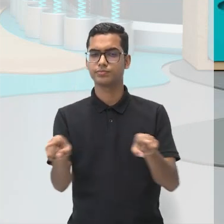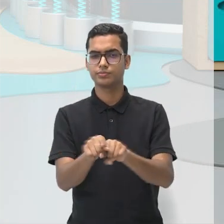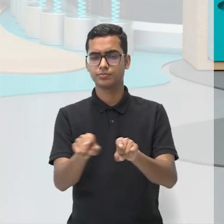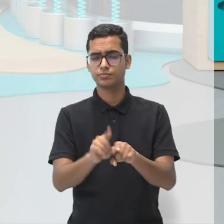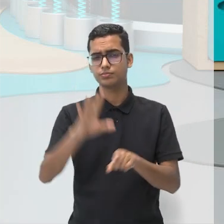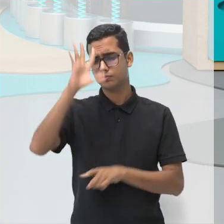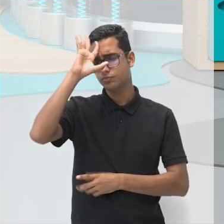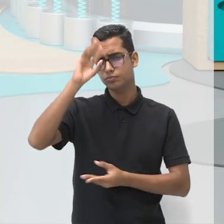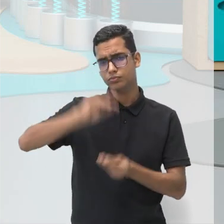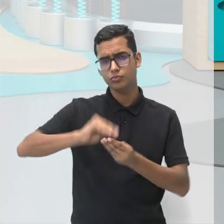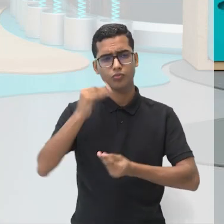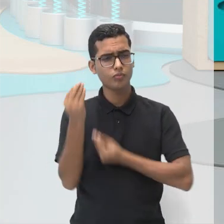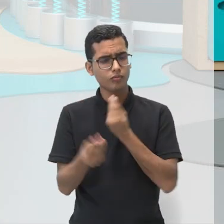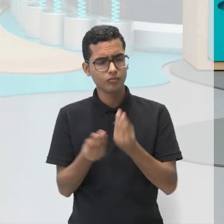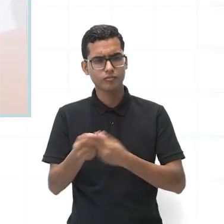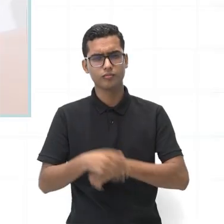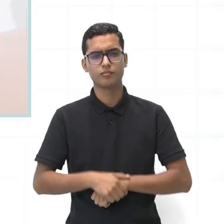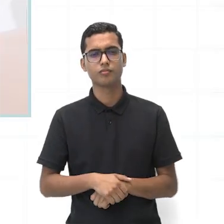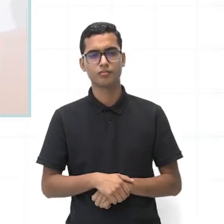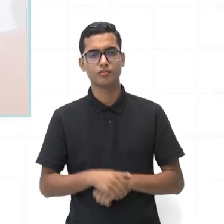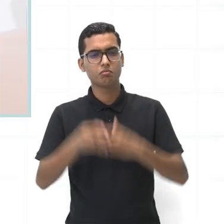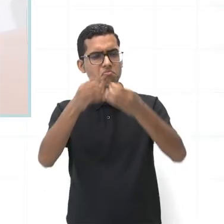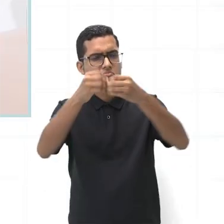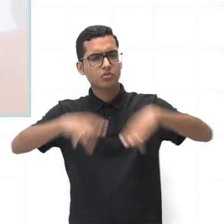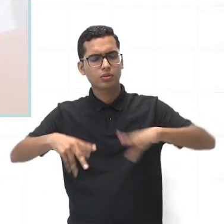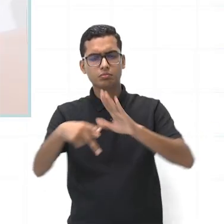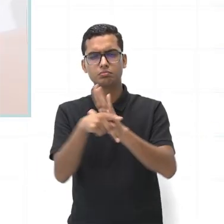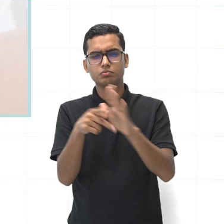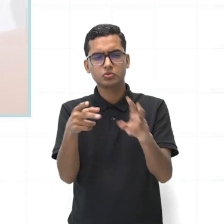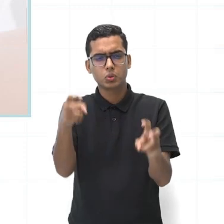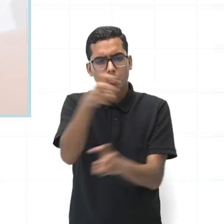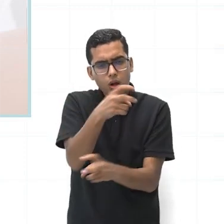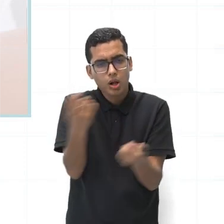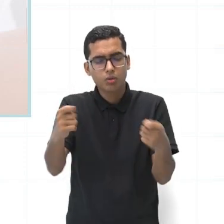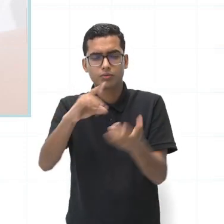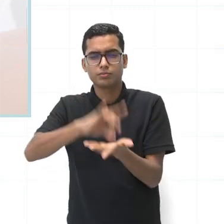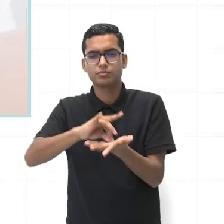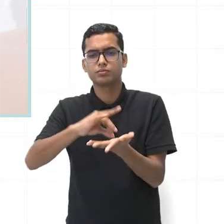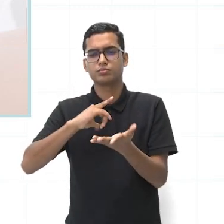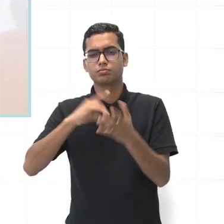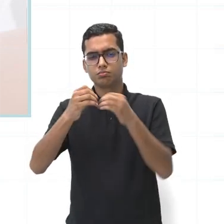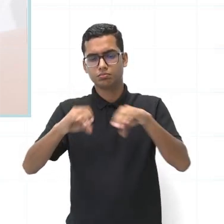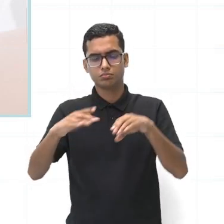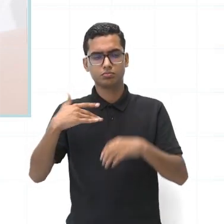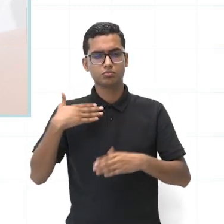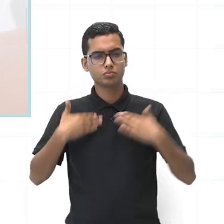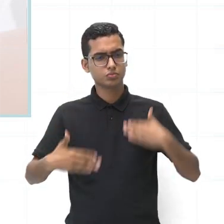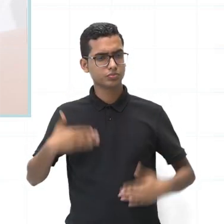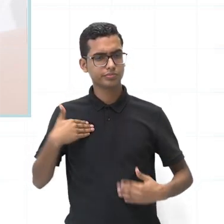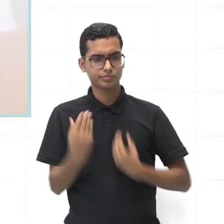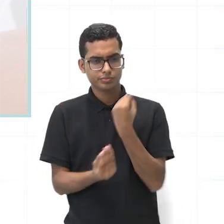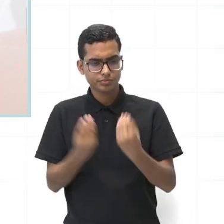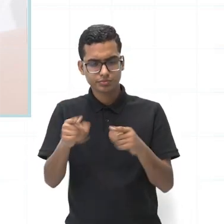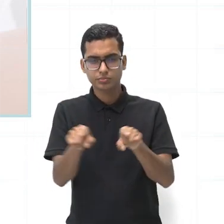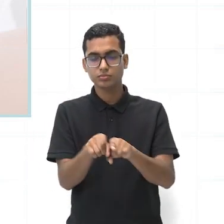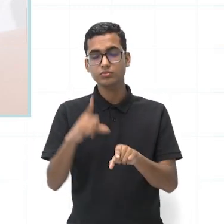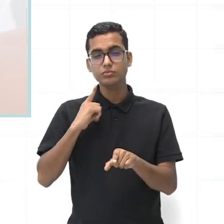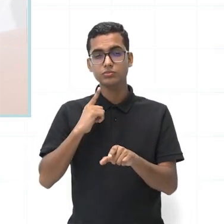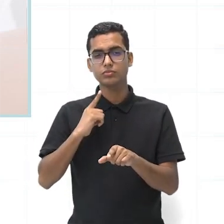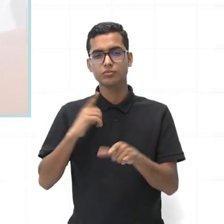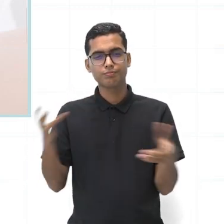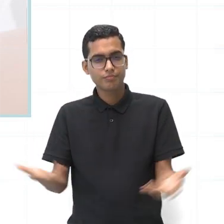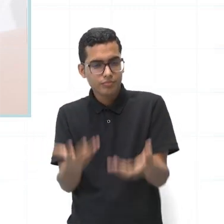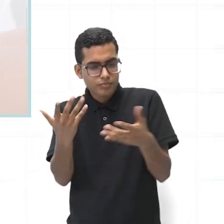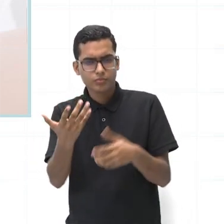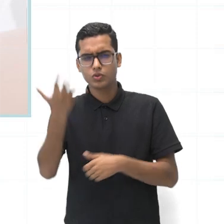gente relembrar, nós falamos dos impactos que esses desvios podem causar no nosso corpo. Esses desvios vão gerar dores,